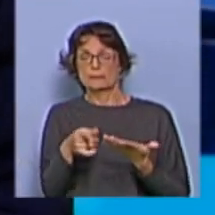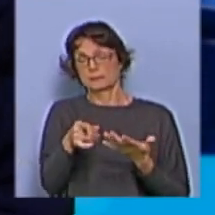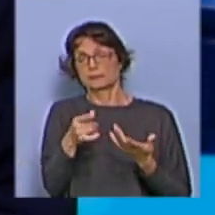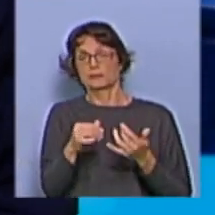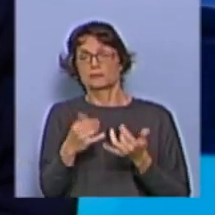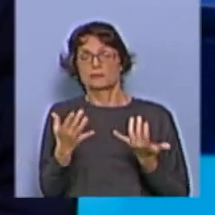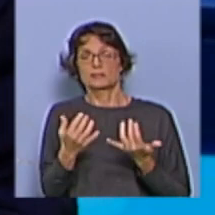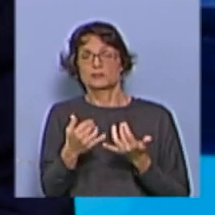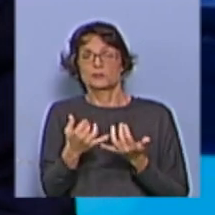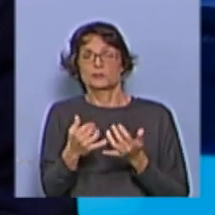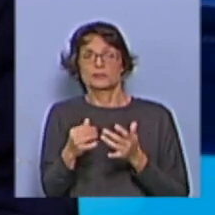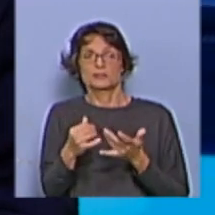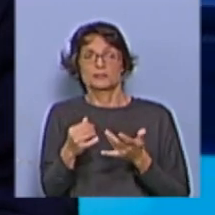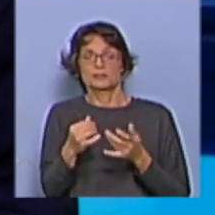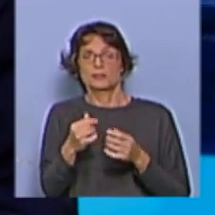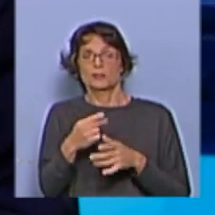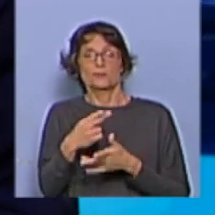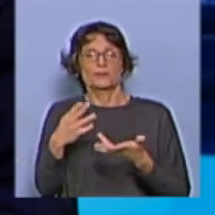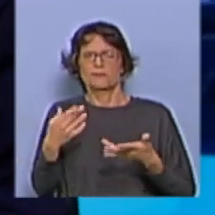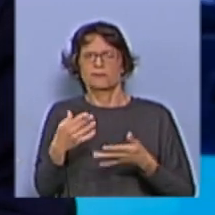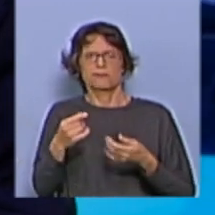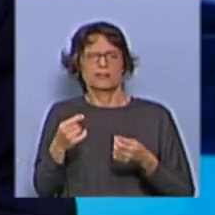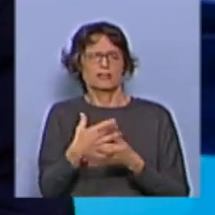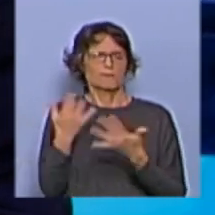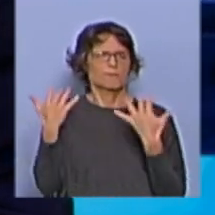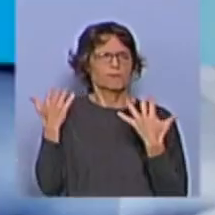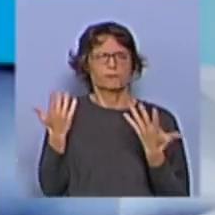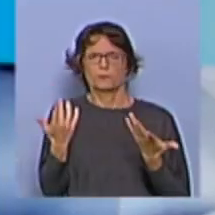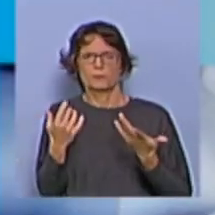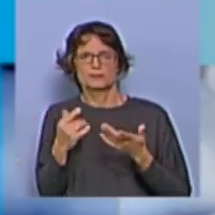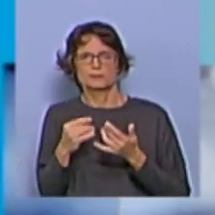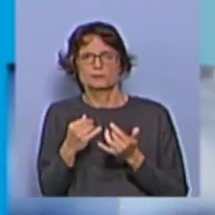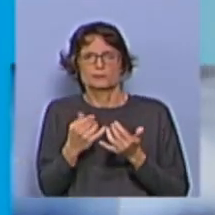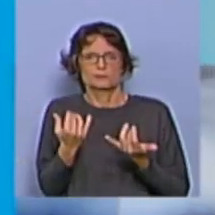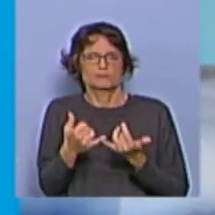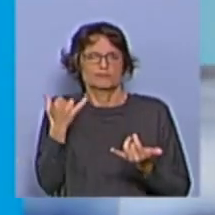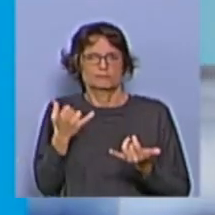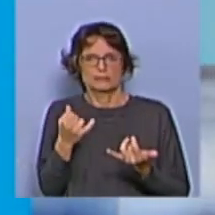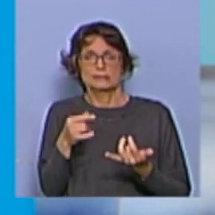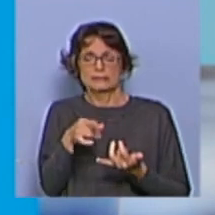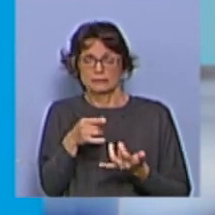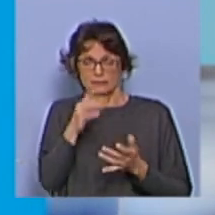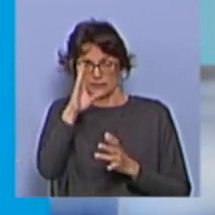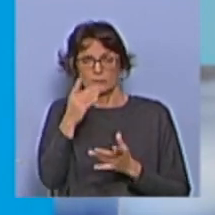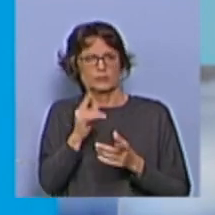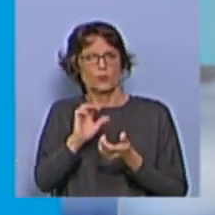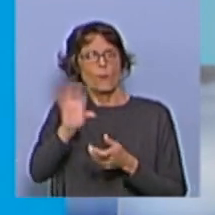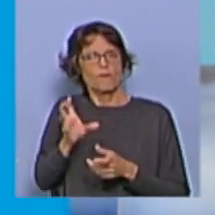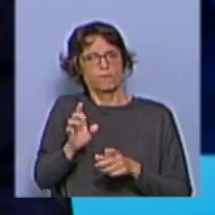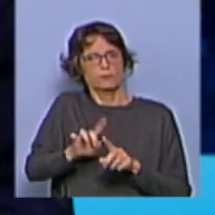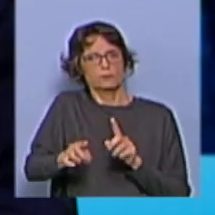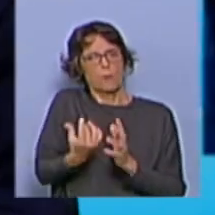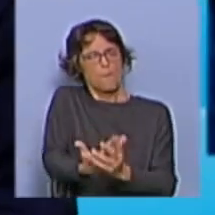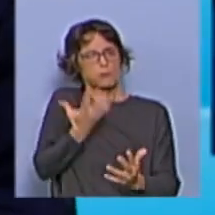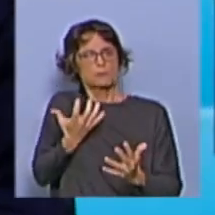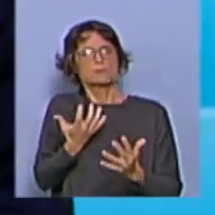de espiritualidade. Não se trata de rituais, enfim, era uma bênção, é certo tradicional, mas que